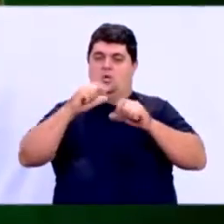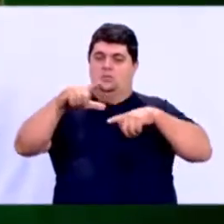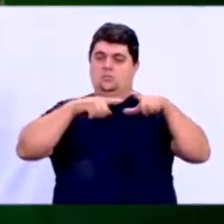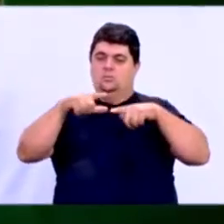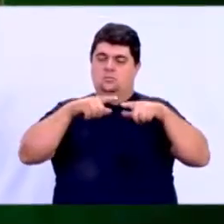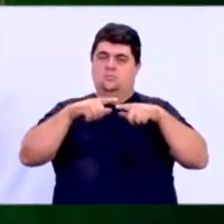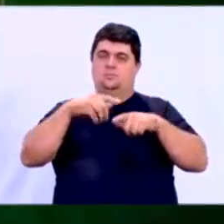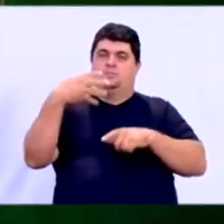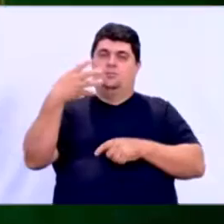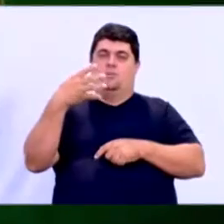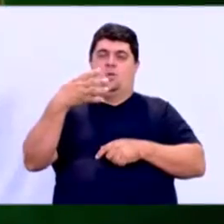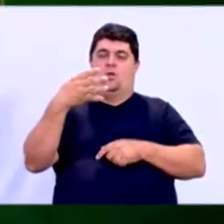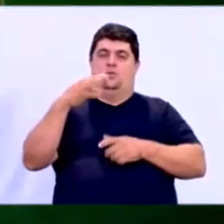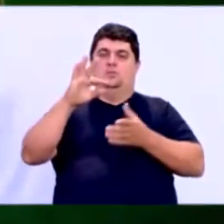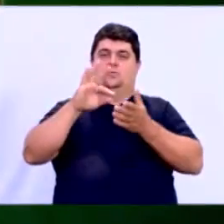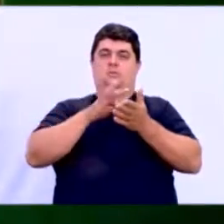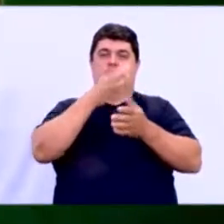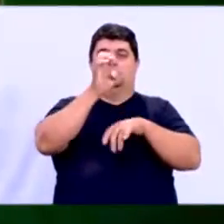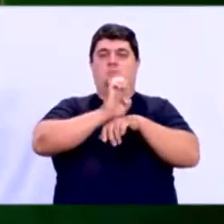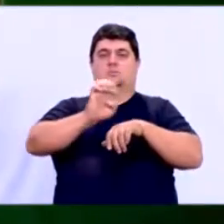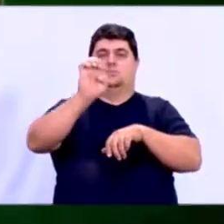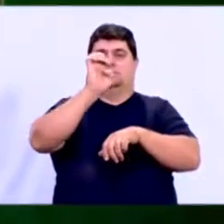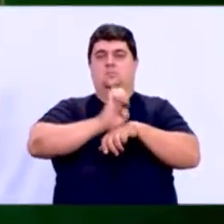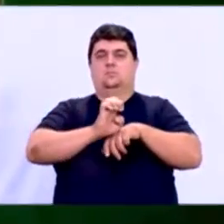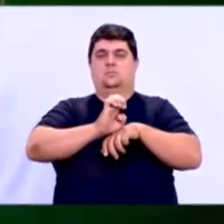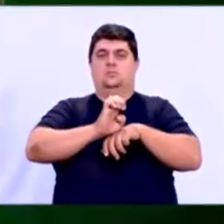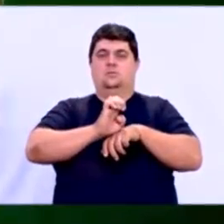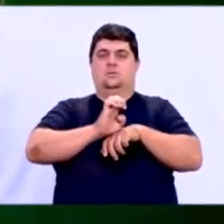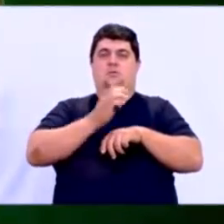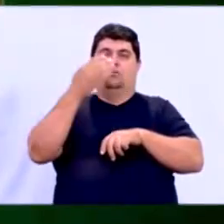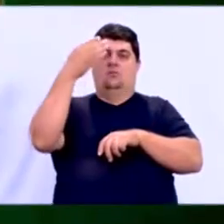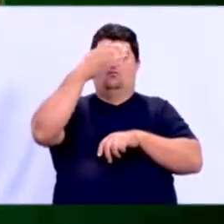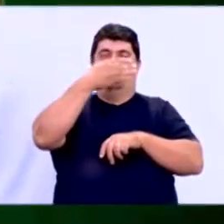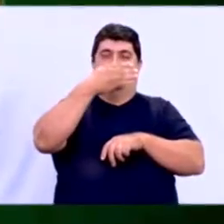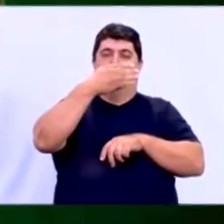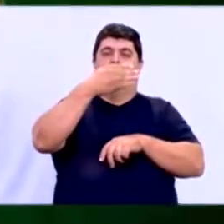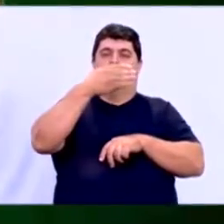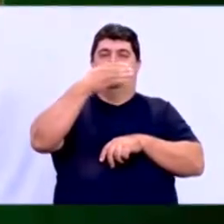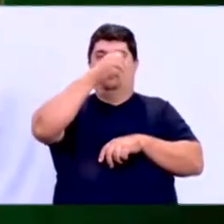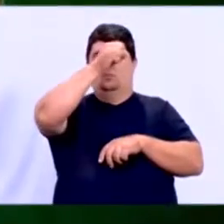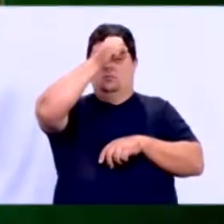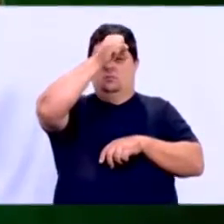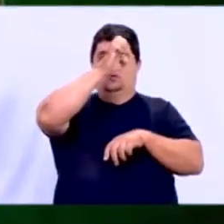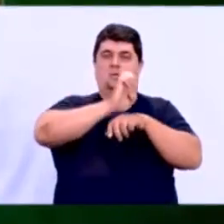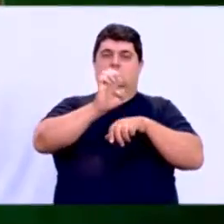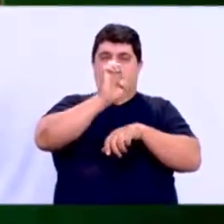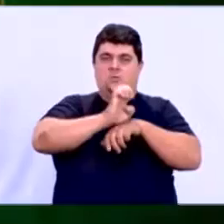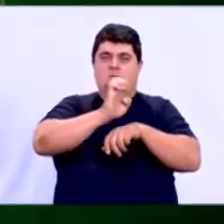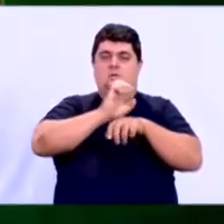passo, inscrição estadual. Na Secretaria de Fazenda Estadual e faça o seu